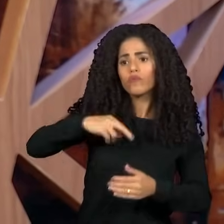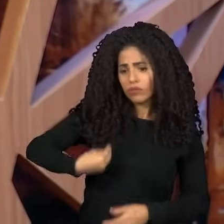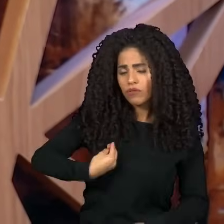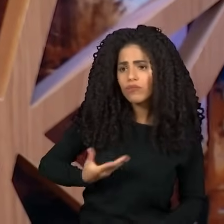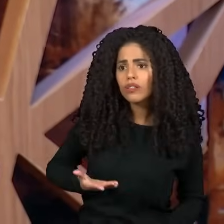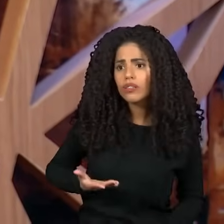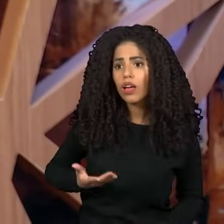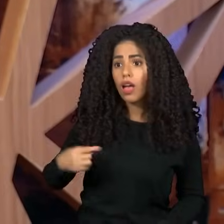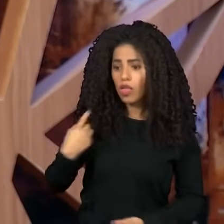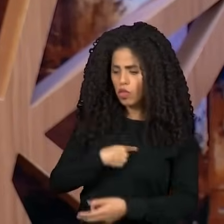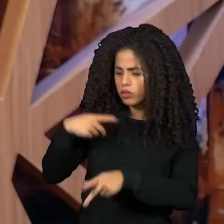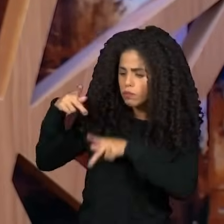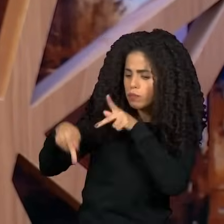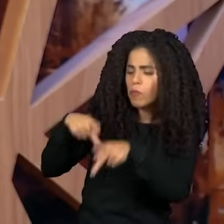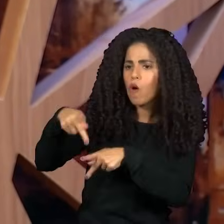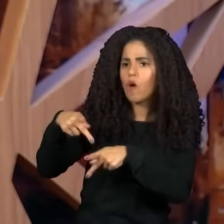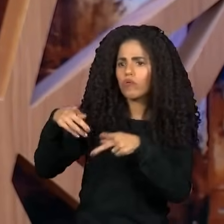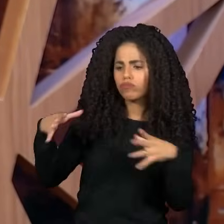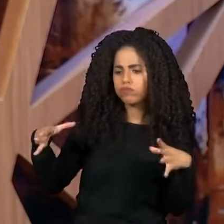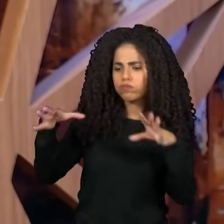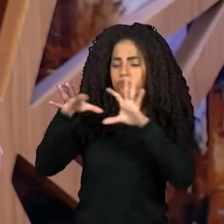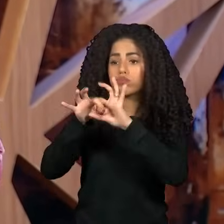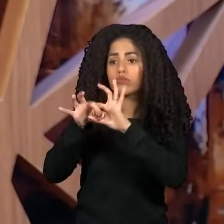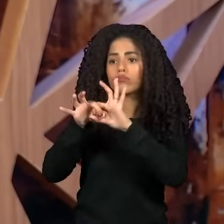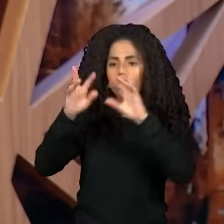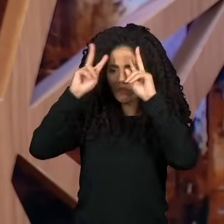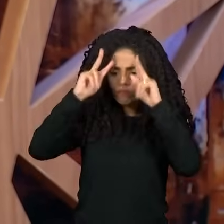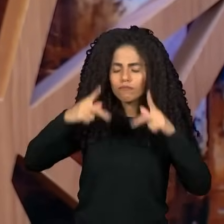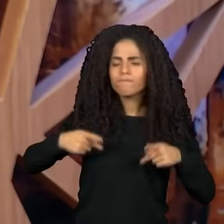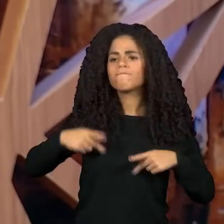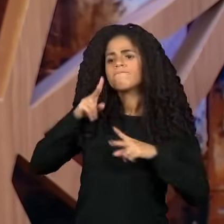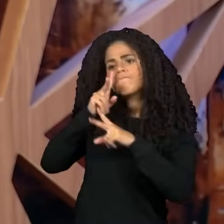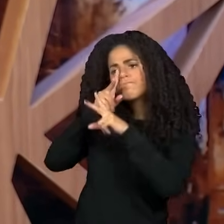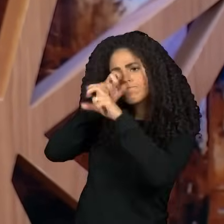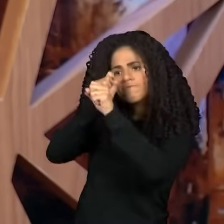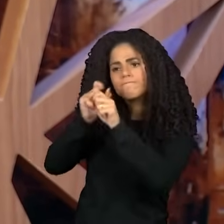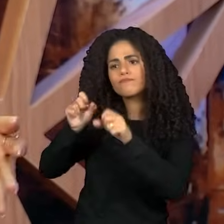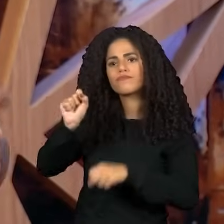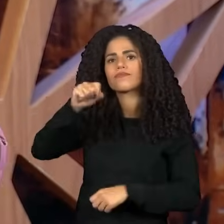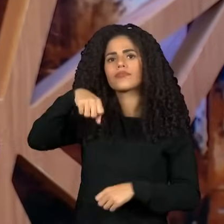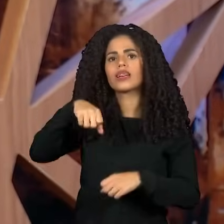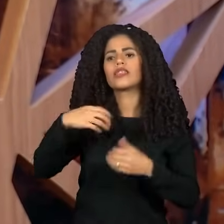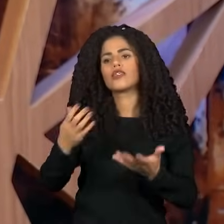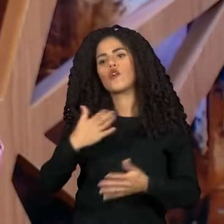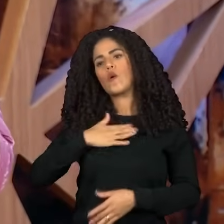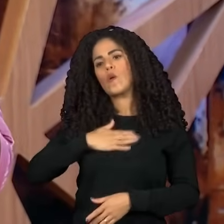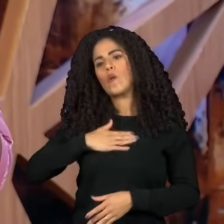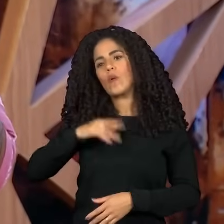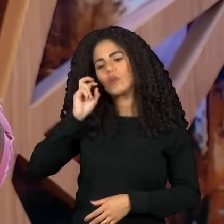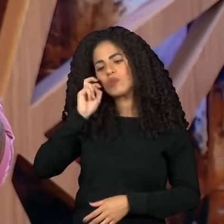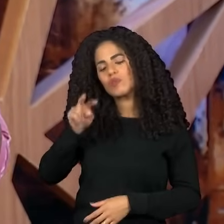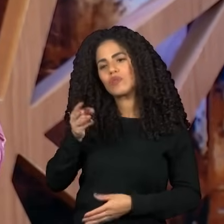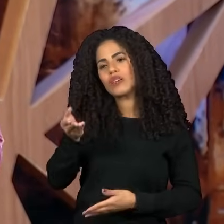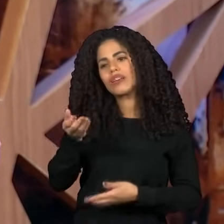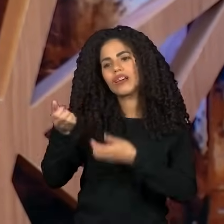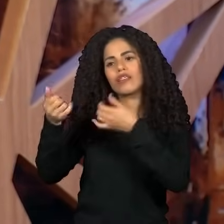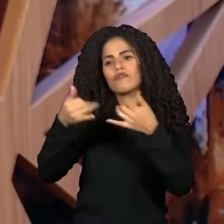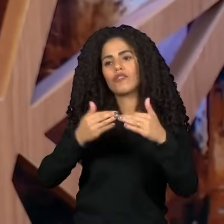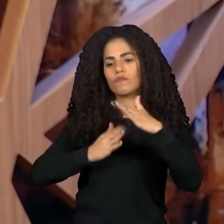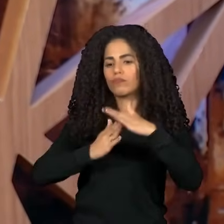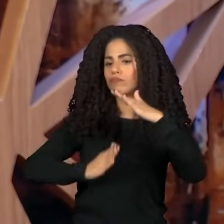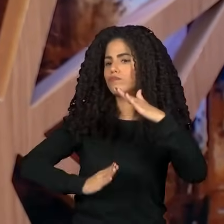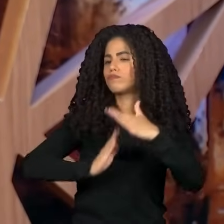enquanto povo, nos conectar enquanto pessoa, nos fortalecer. Então, eu gosto muito quando o Renato traz que o amor ele é uma